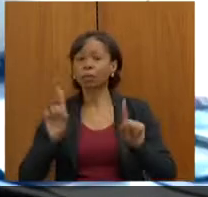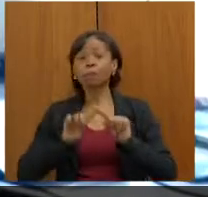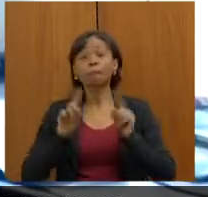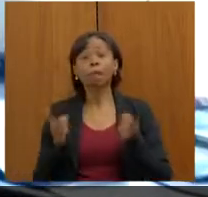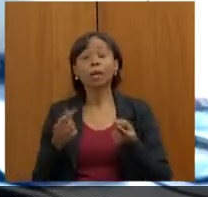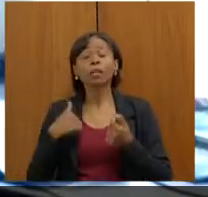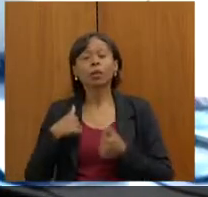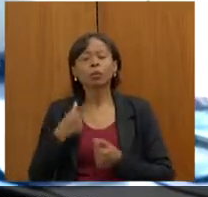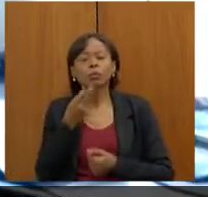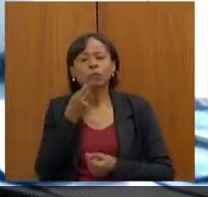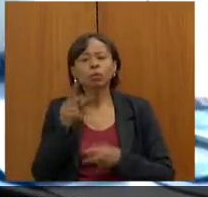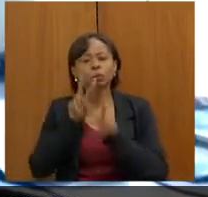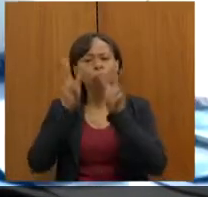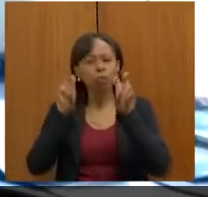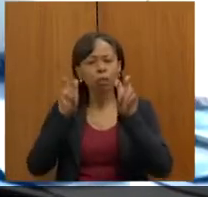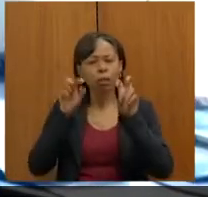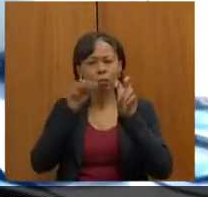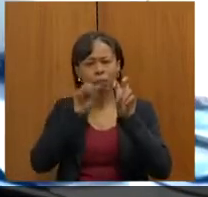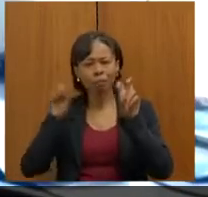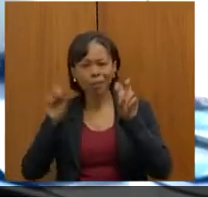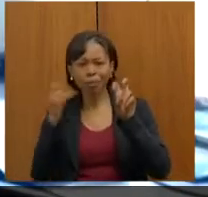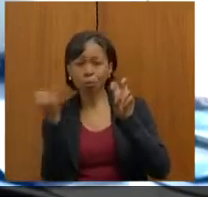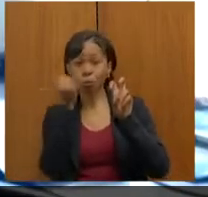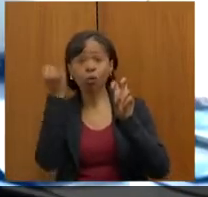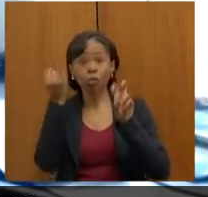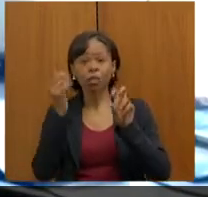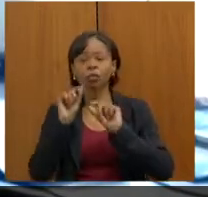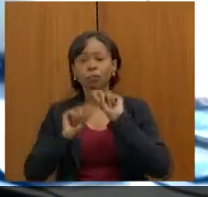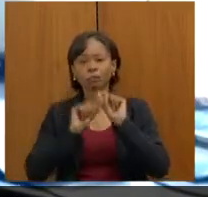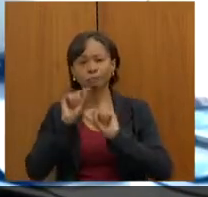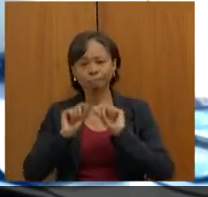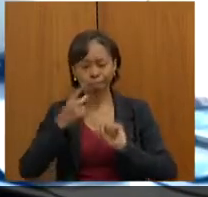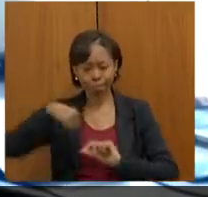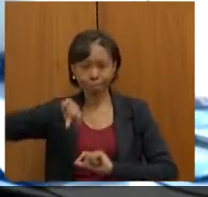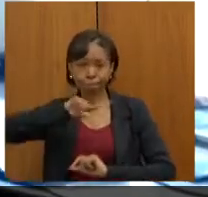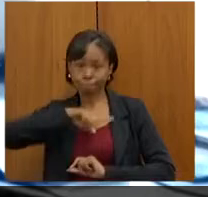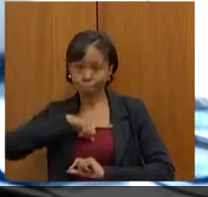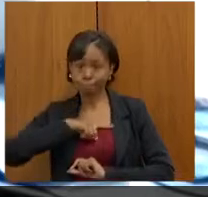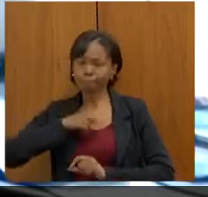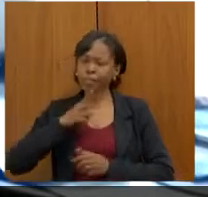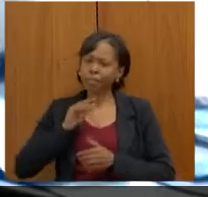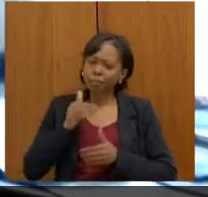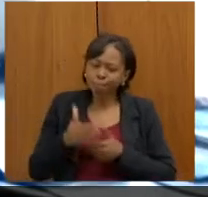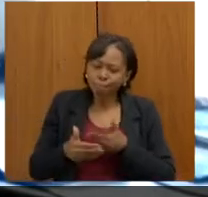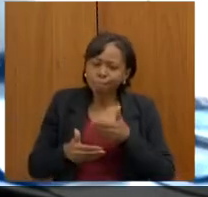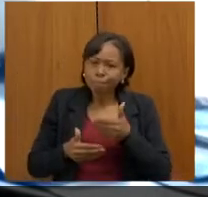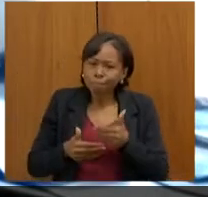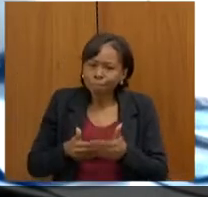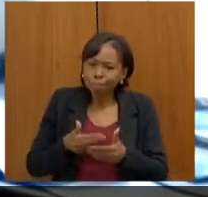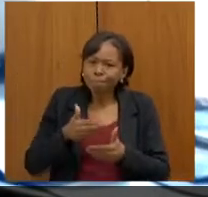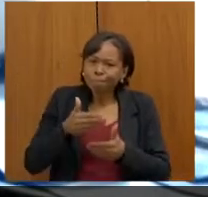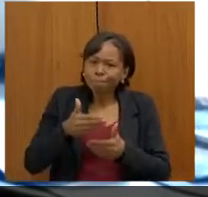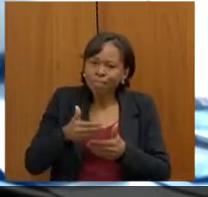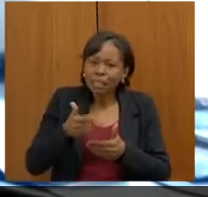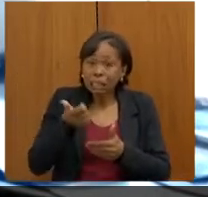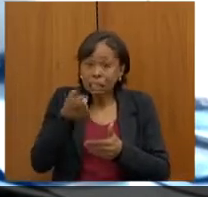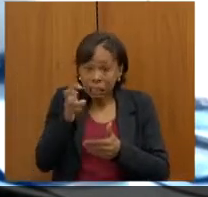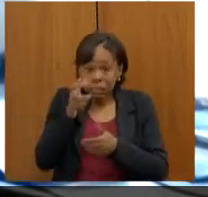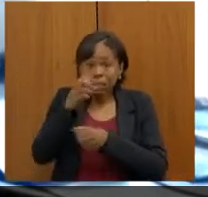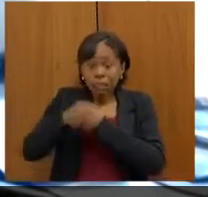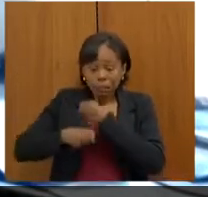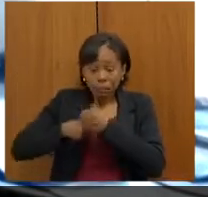para mim é sempre muito importante primeira horta o fato da gente ainda está caminhando mesmo 15 anos depois